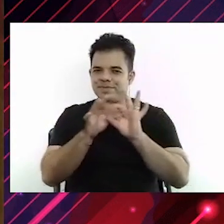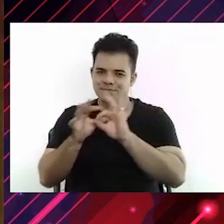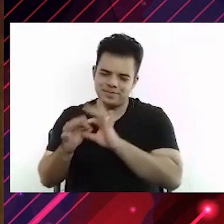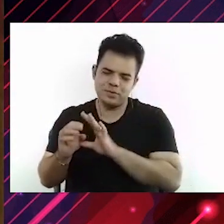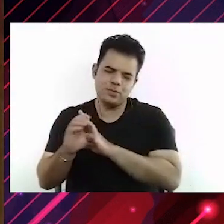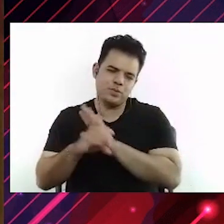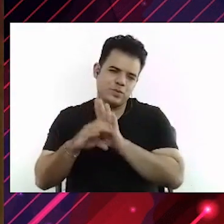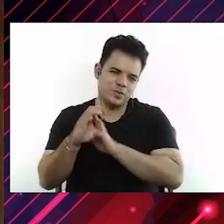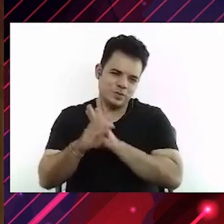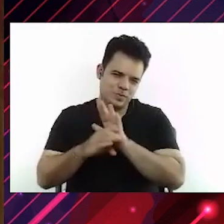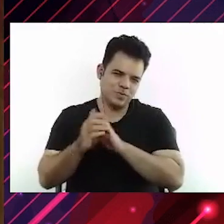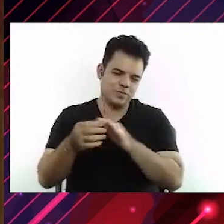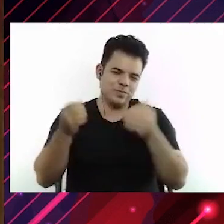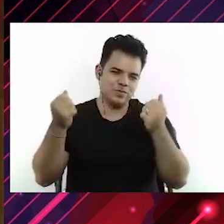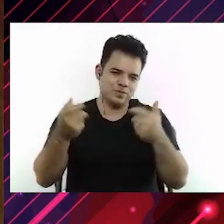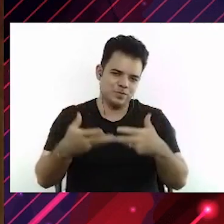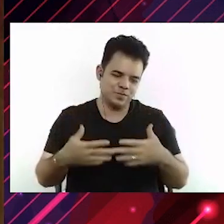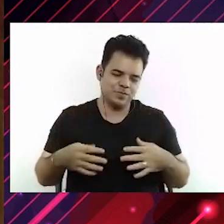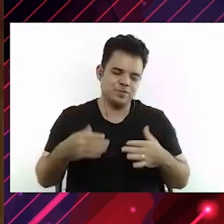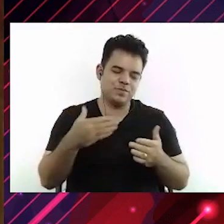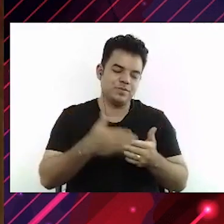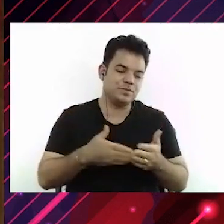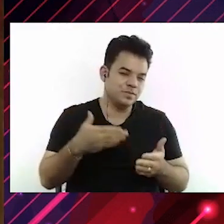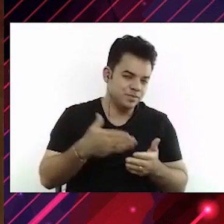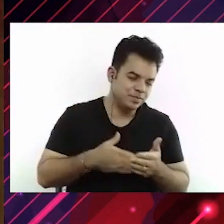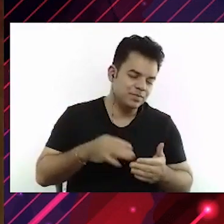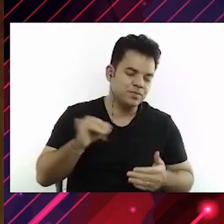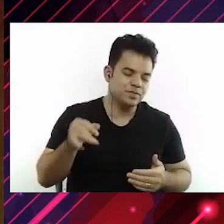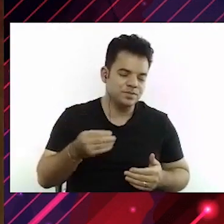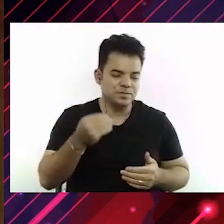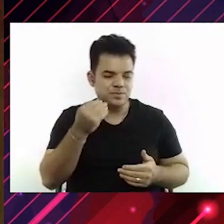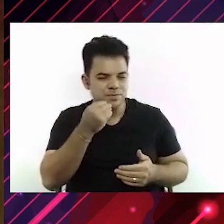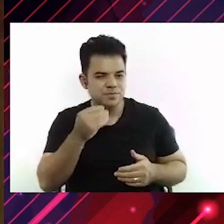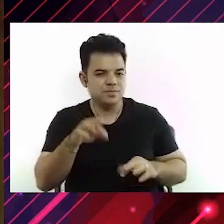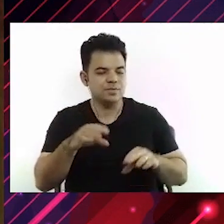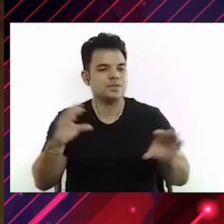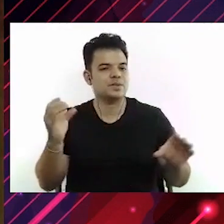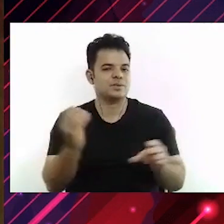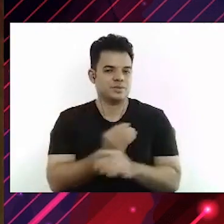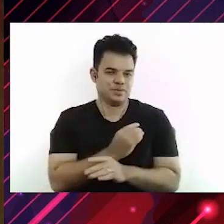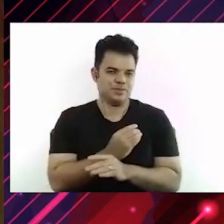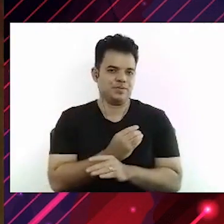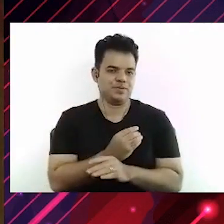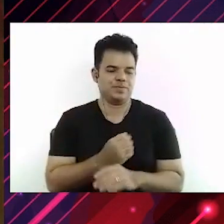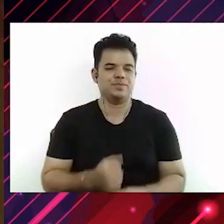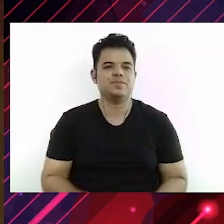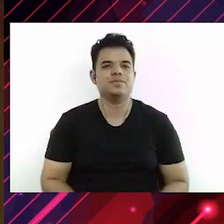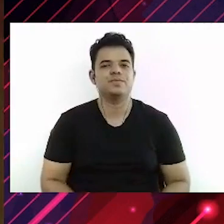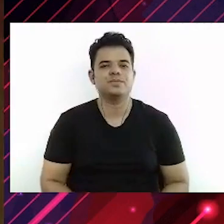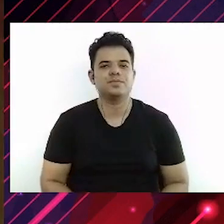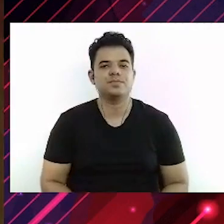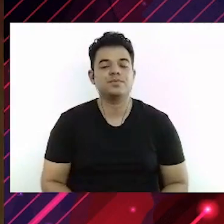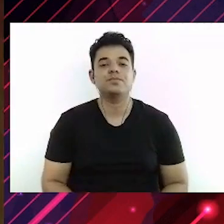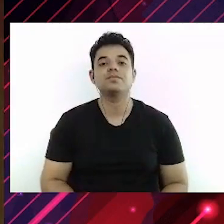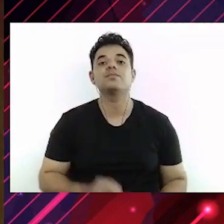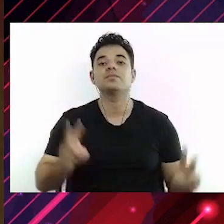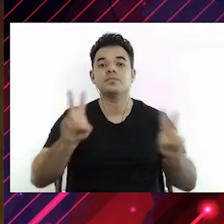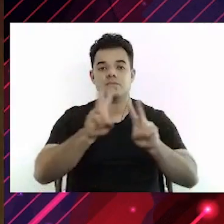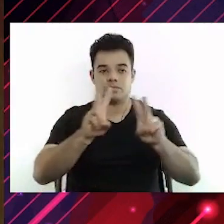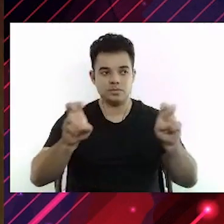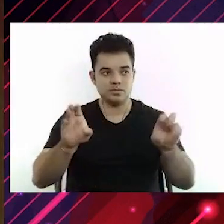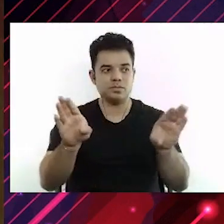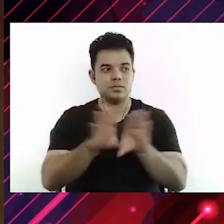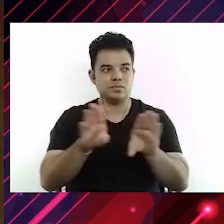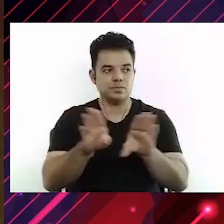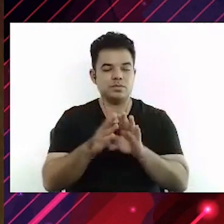ser visto aqui, desafios, oportunidades e, por fim, a conclusão. O título é, como já foi dito, Comunicação